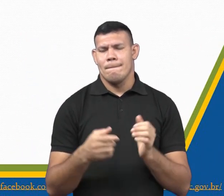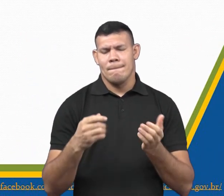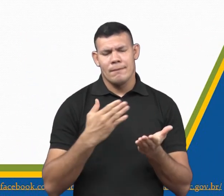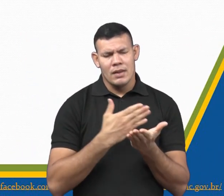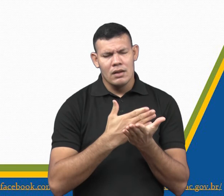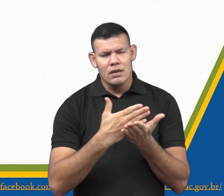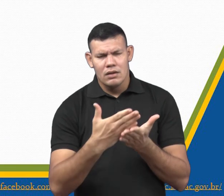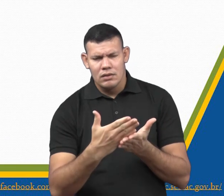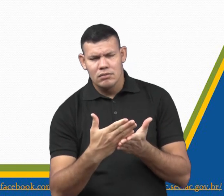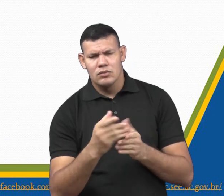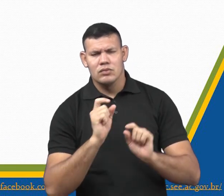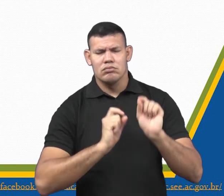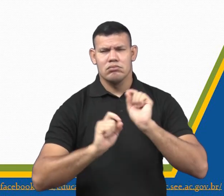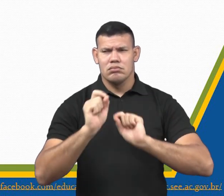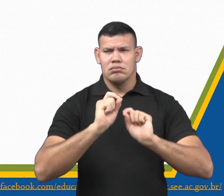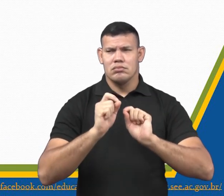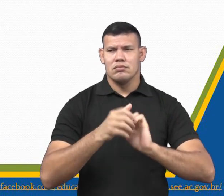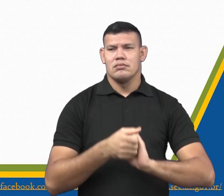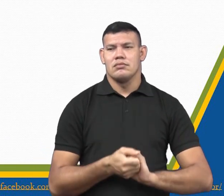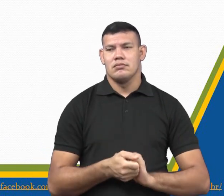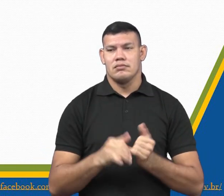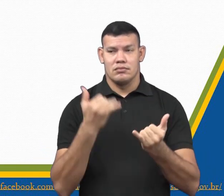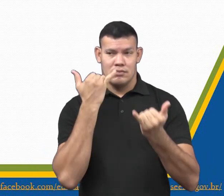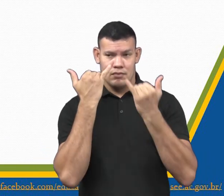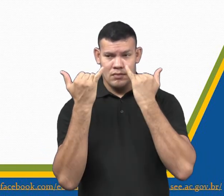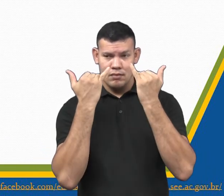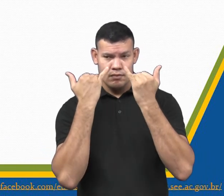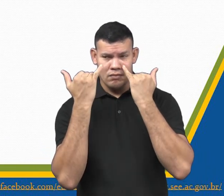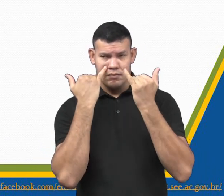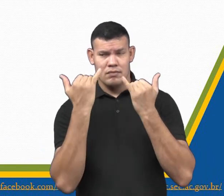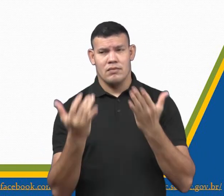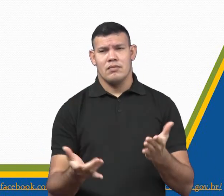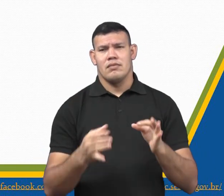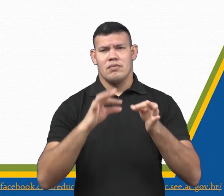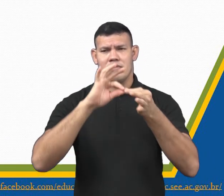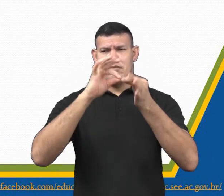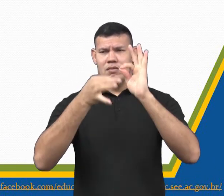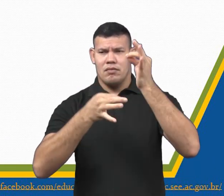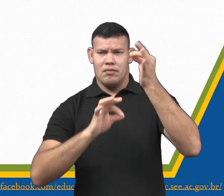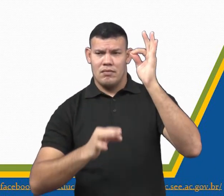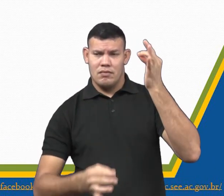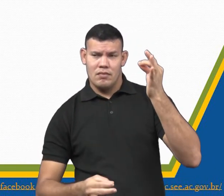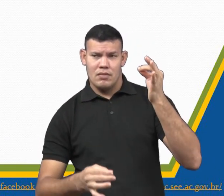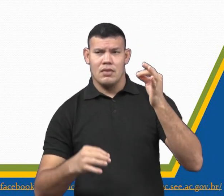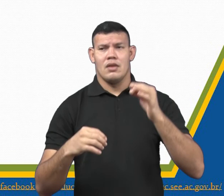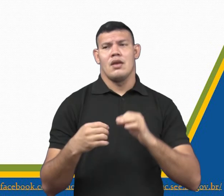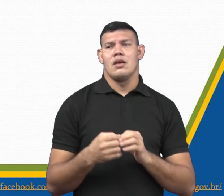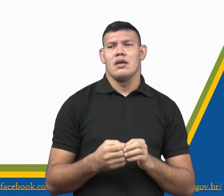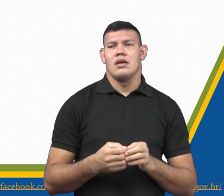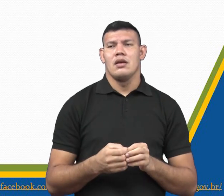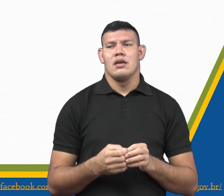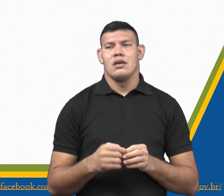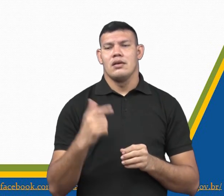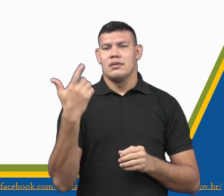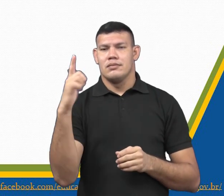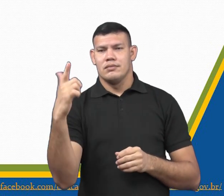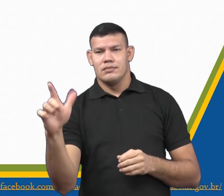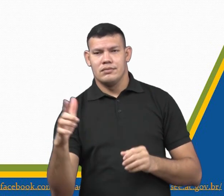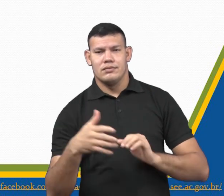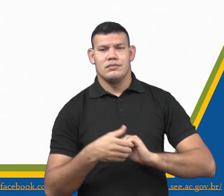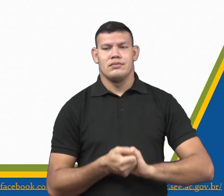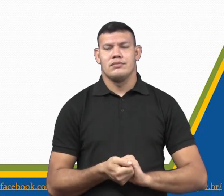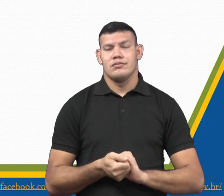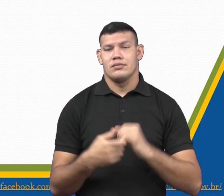Observamos, de início na introdução, além da repetição de algumas informações, uma informação incoerente, quando